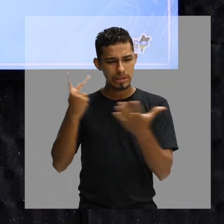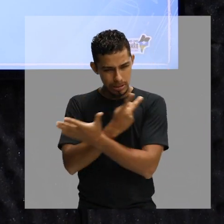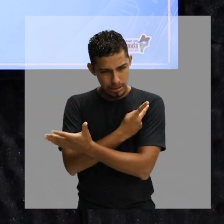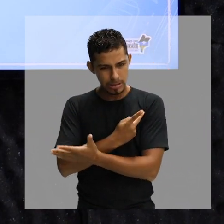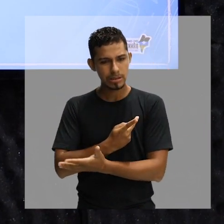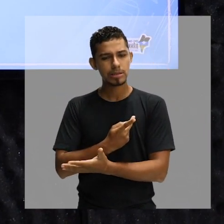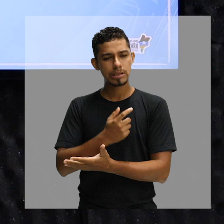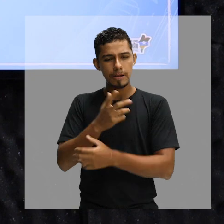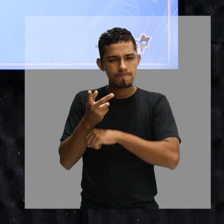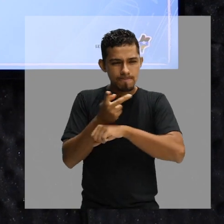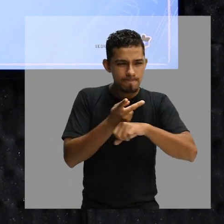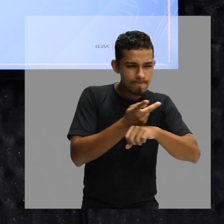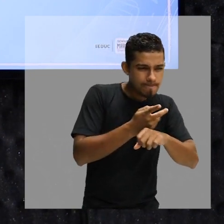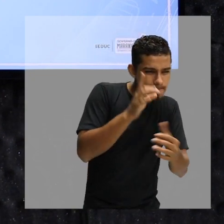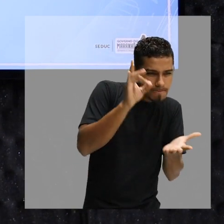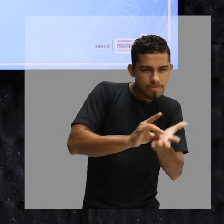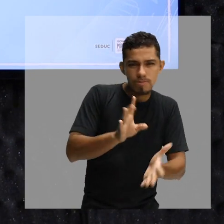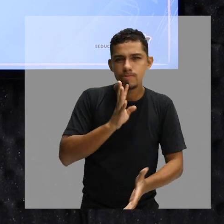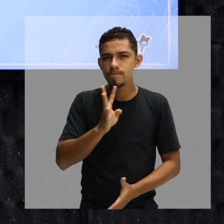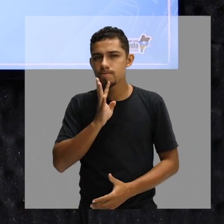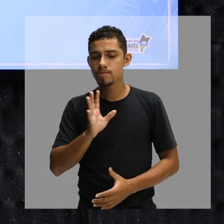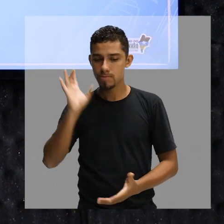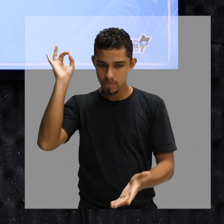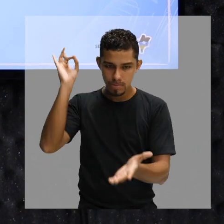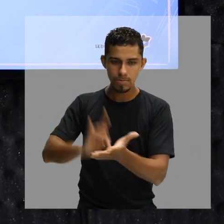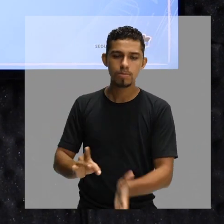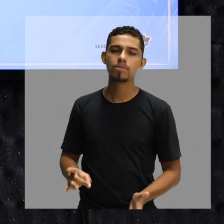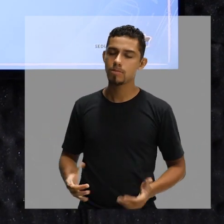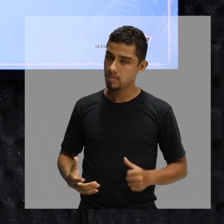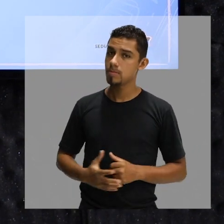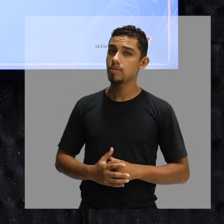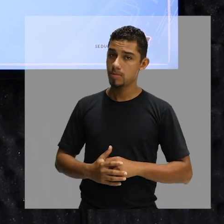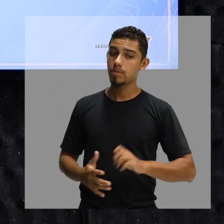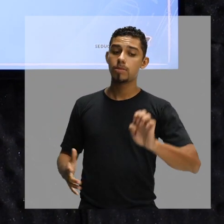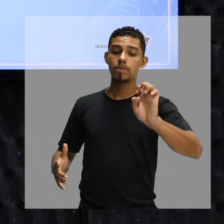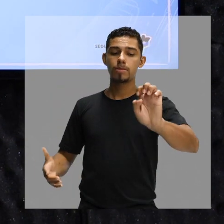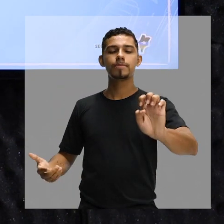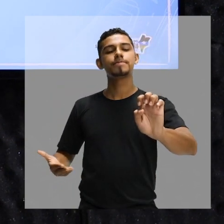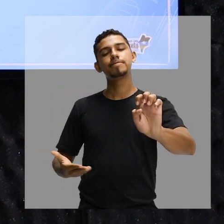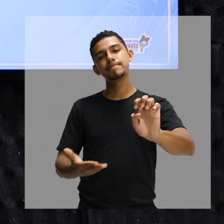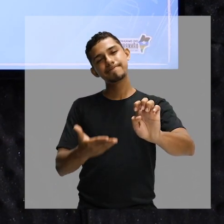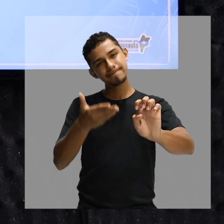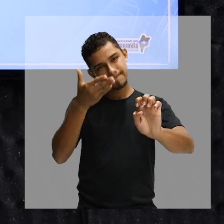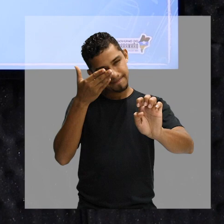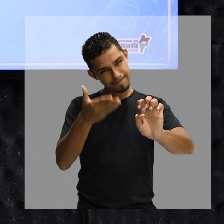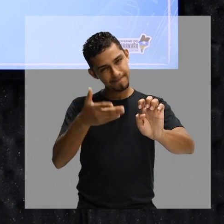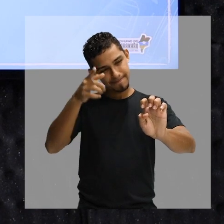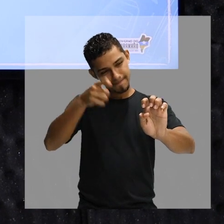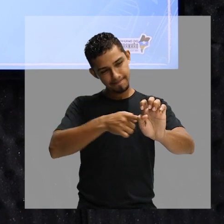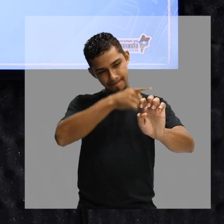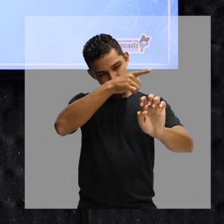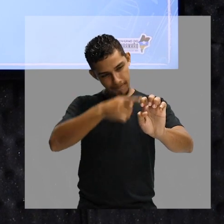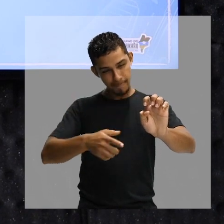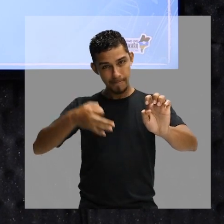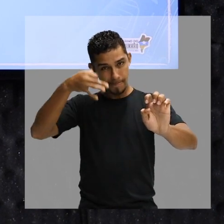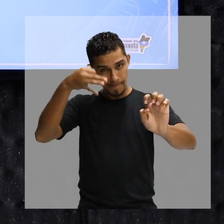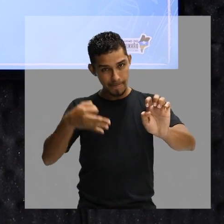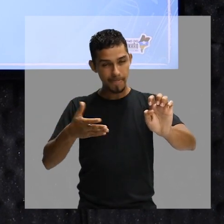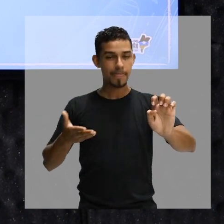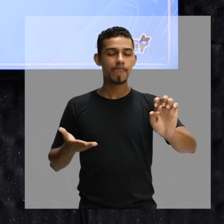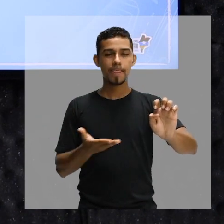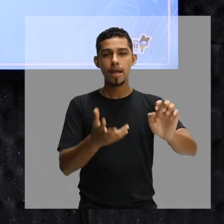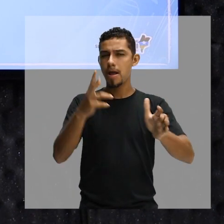conhecer. Verdadeiro. São eles que nos atrapalham, são falsas noções. Então, meu amigo vai marcar a letra